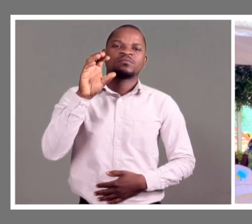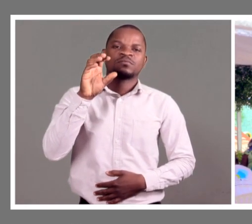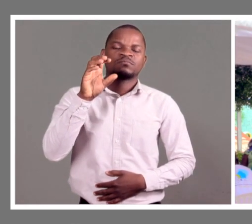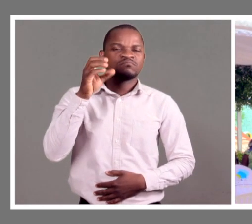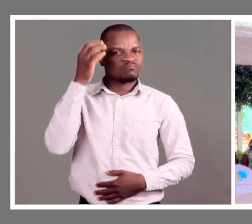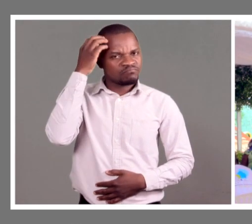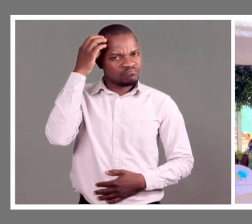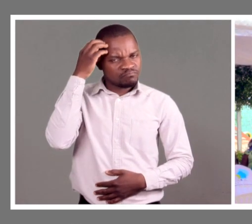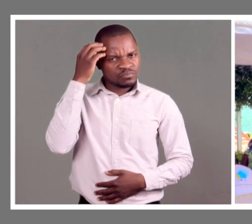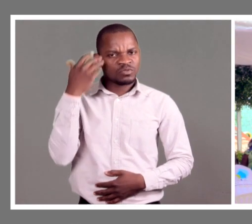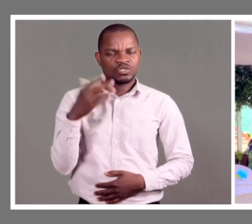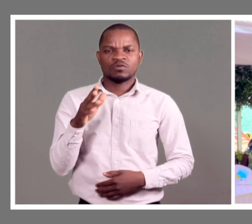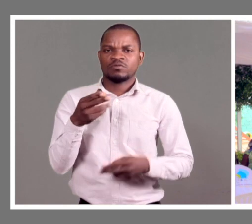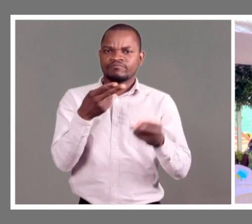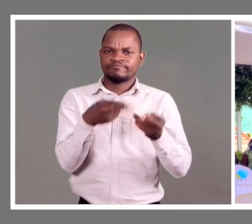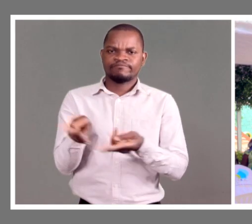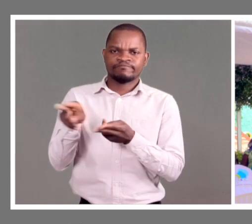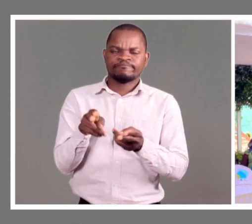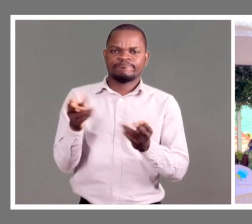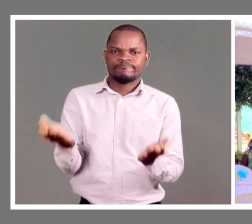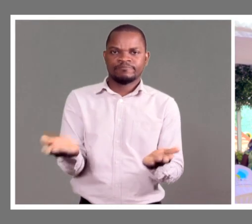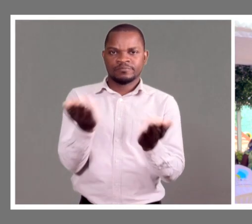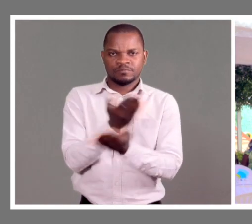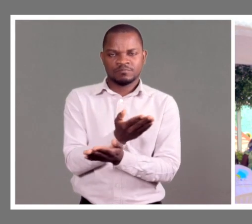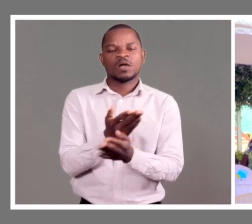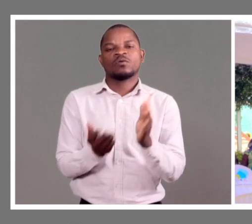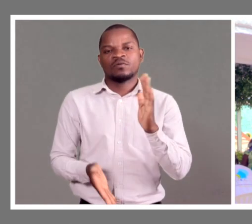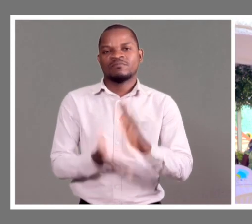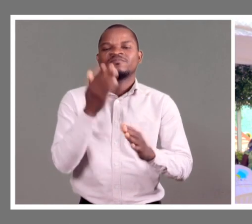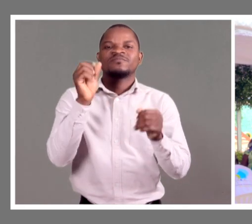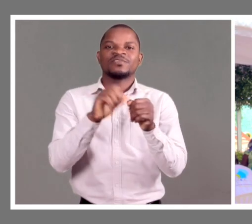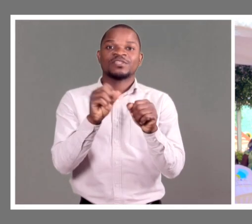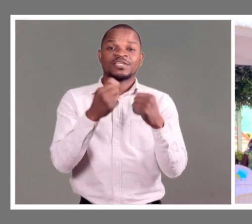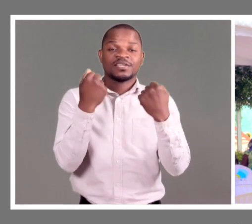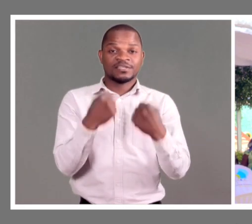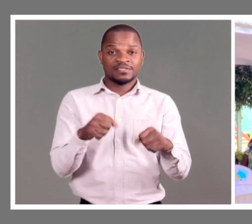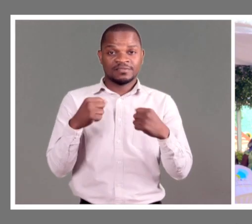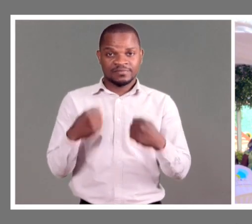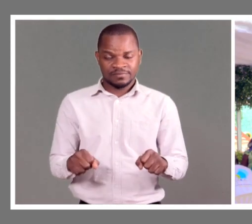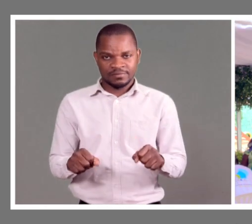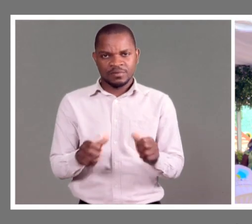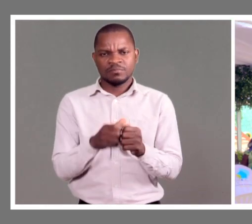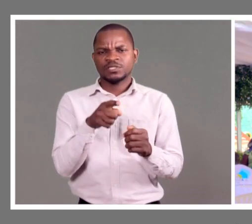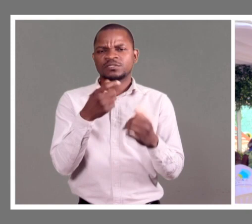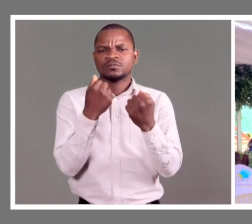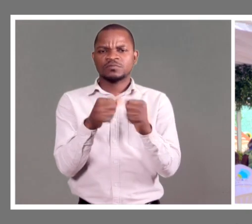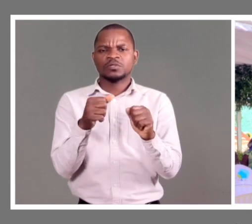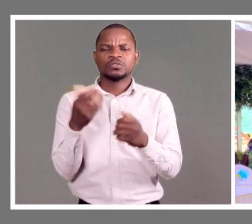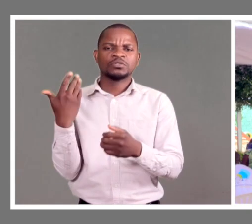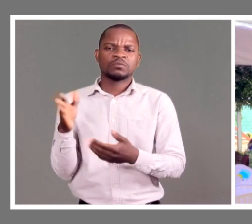Entretanto, que acontece é que foi assinado recentemente um memorando de entendimento entre as duas instituições e esta é a primeira atividade.